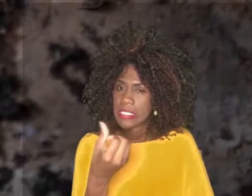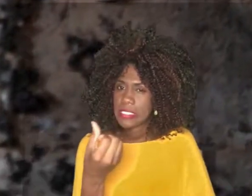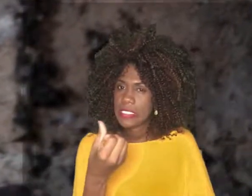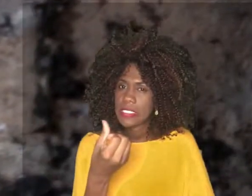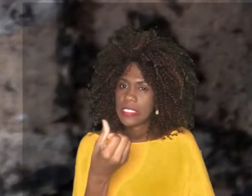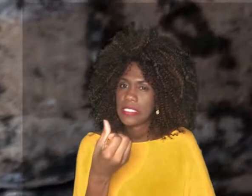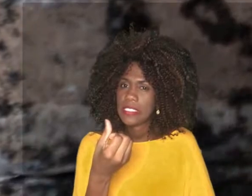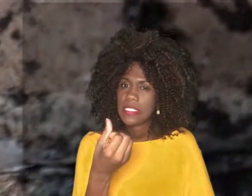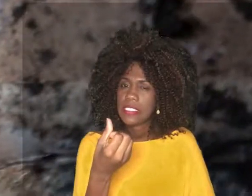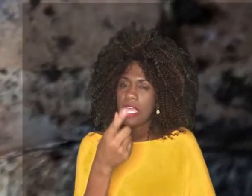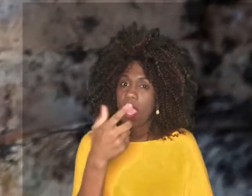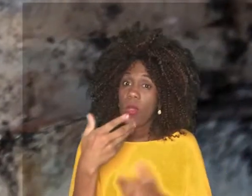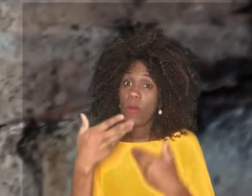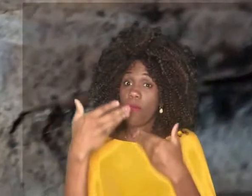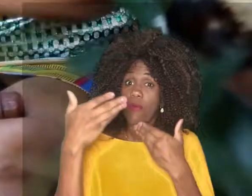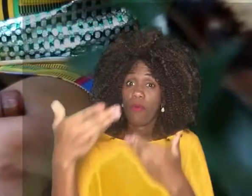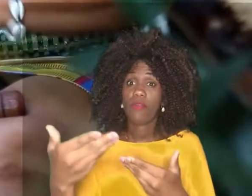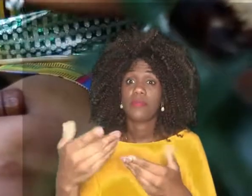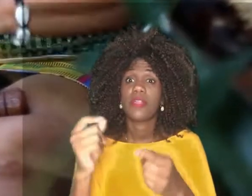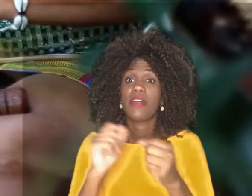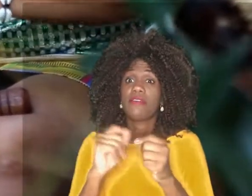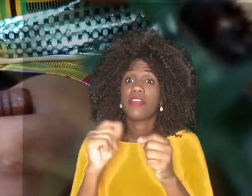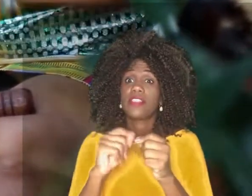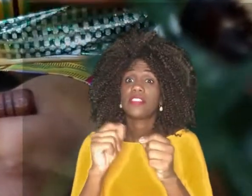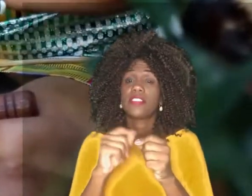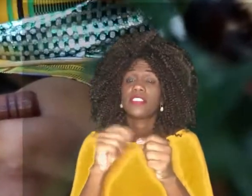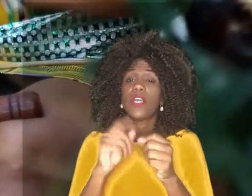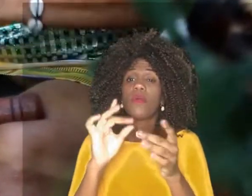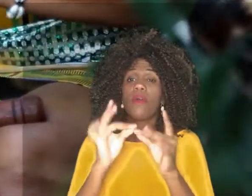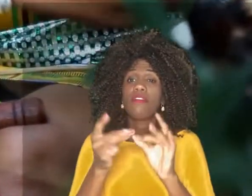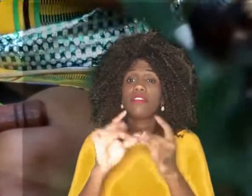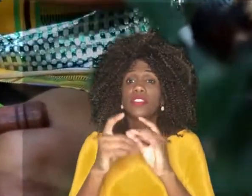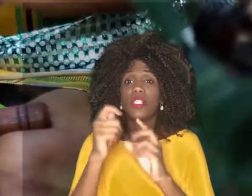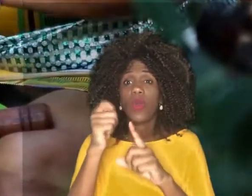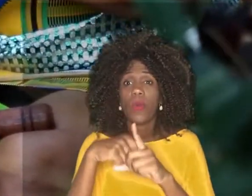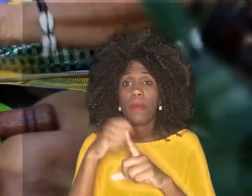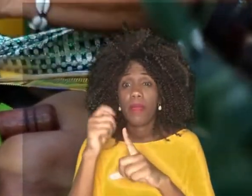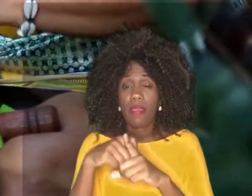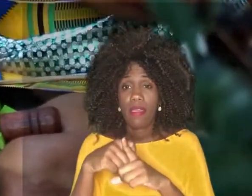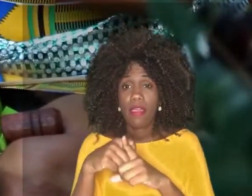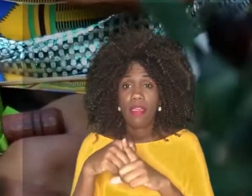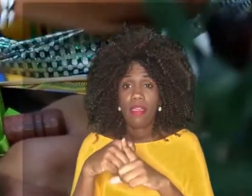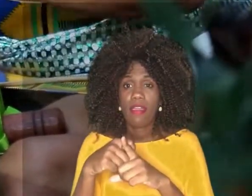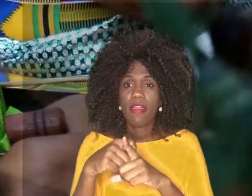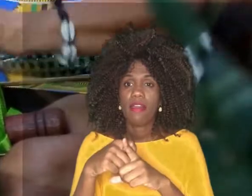2016, eu recebo um convite para fazer um workshop de 1 mês.